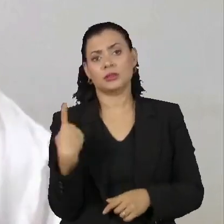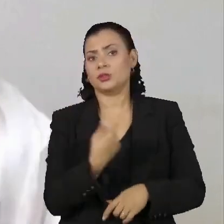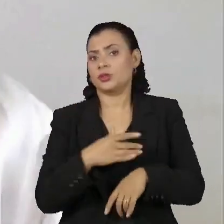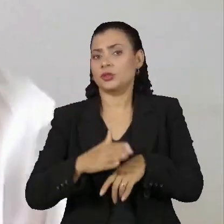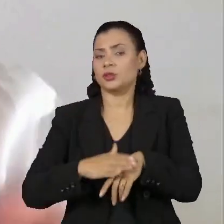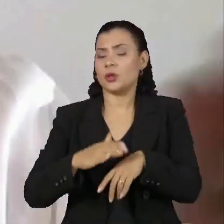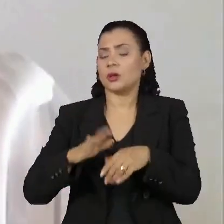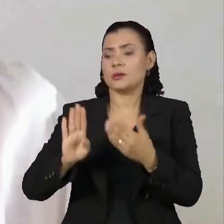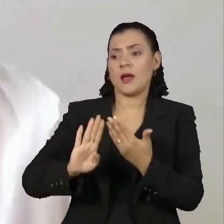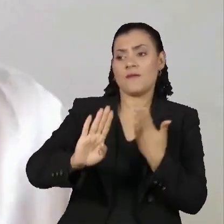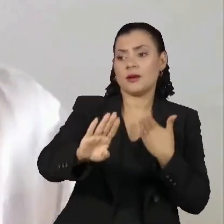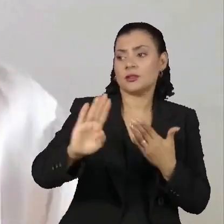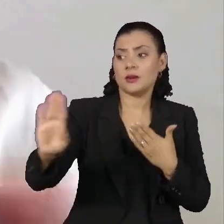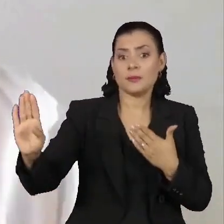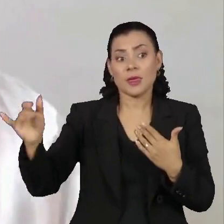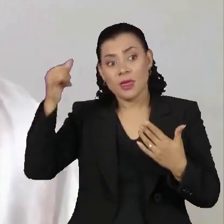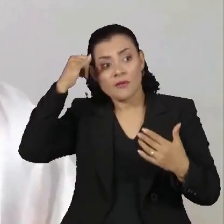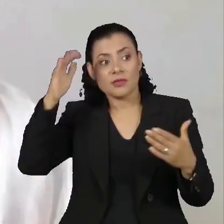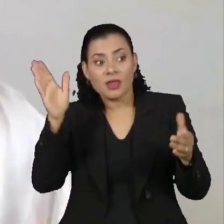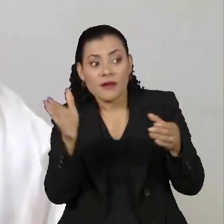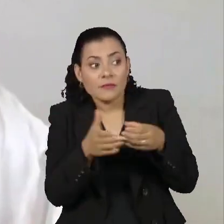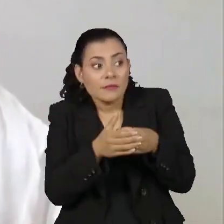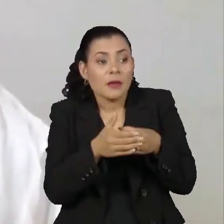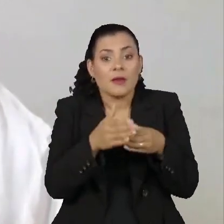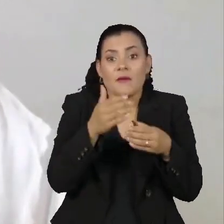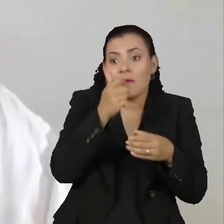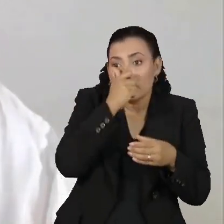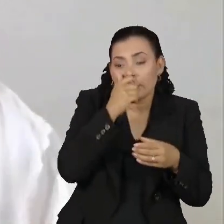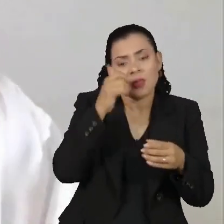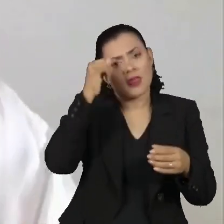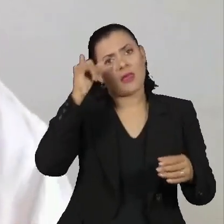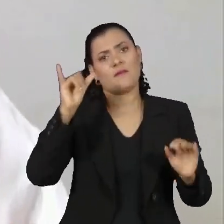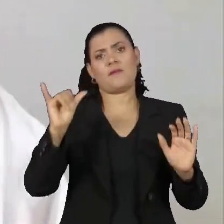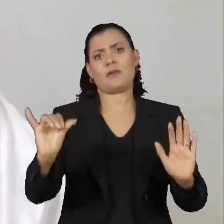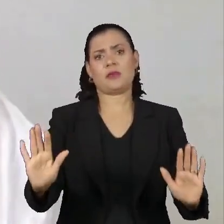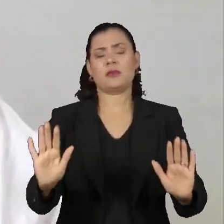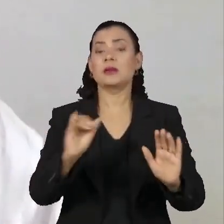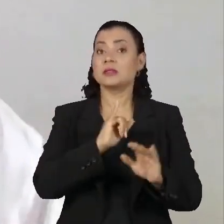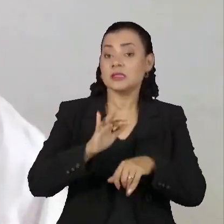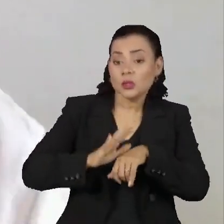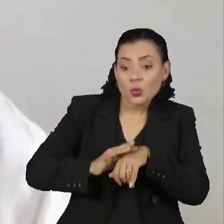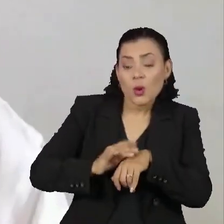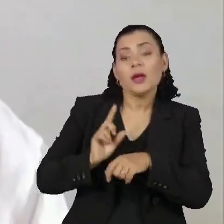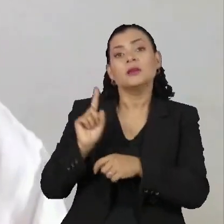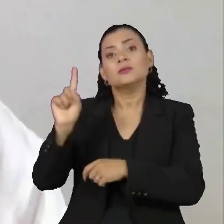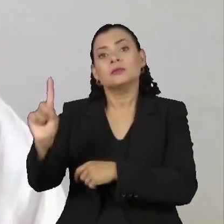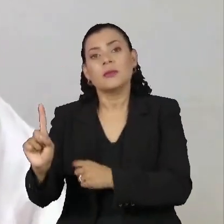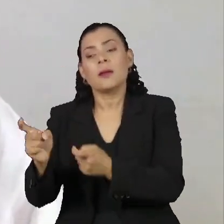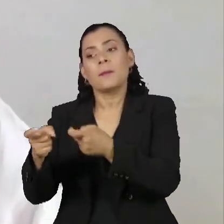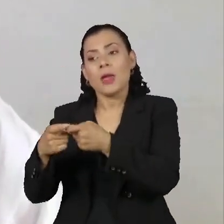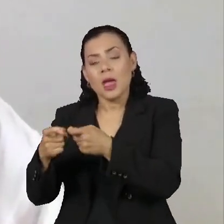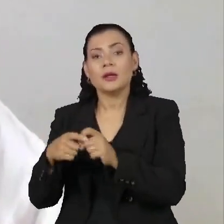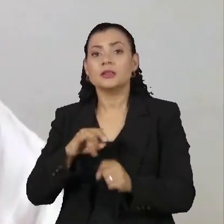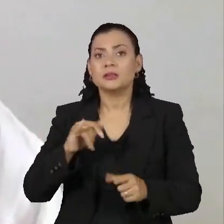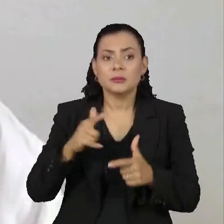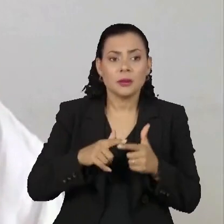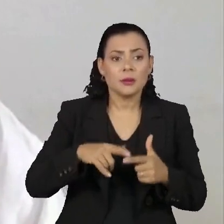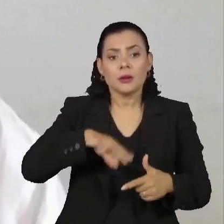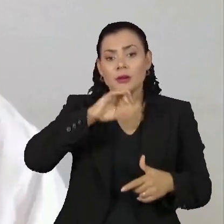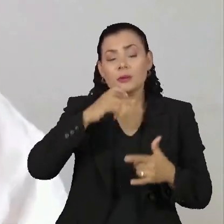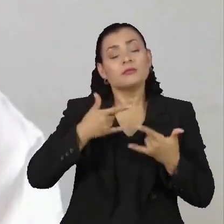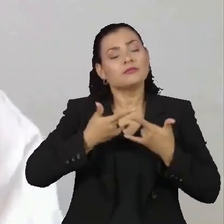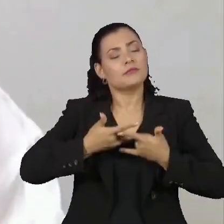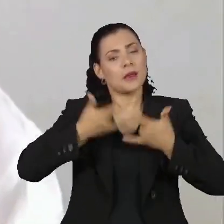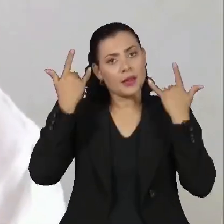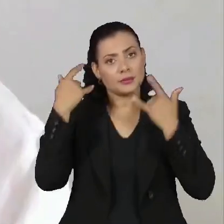de distanciamento, locais arejados, locais abertos. Se tiver doente, procura o médico. Se tiver sintomas respiratórios, usa